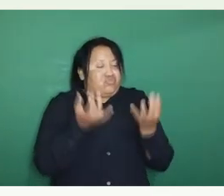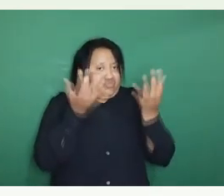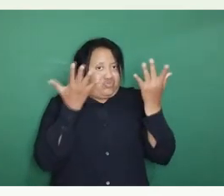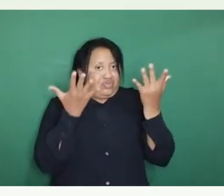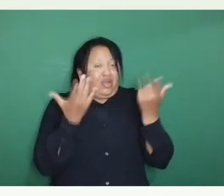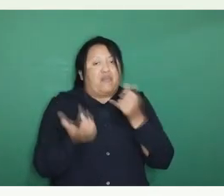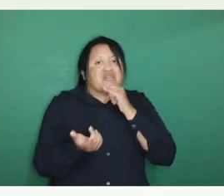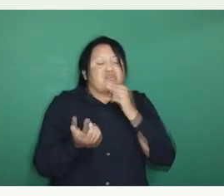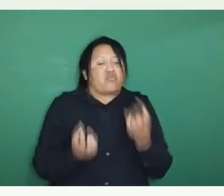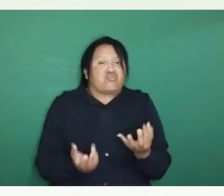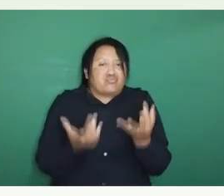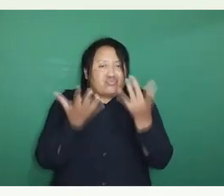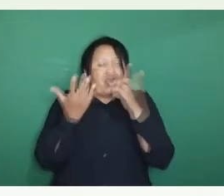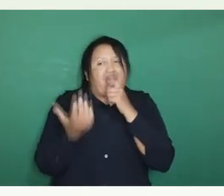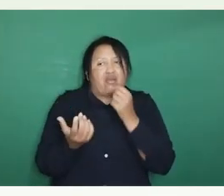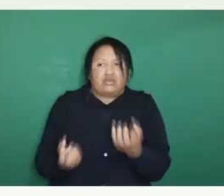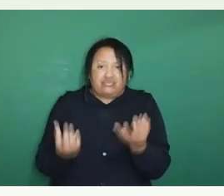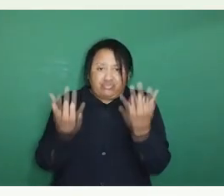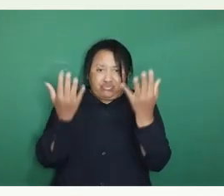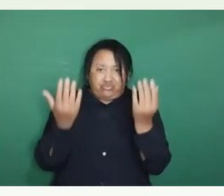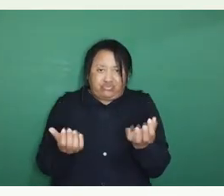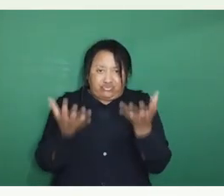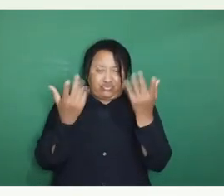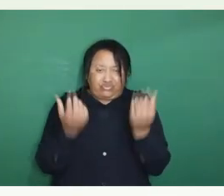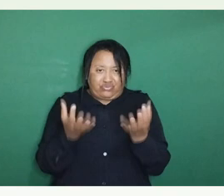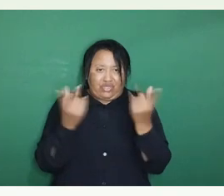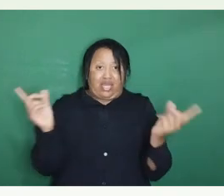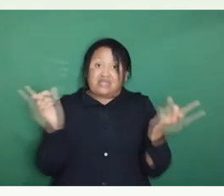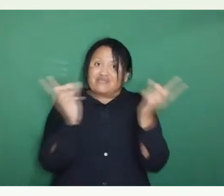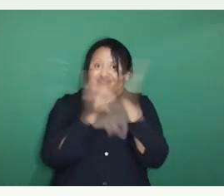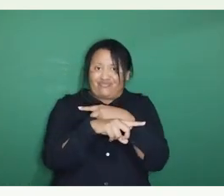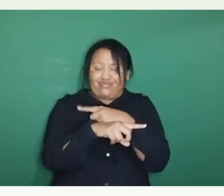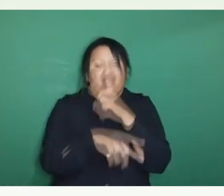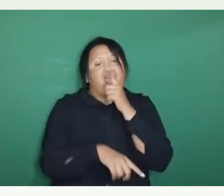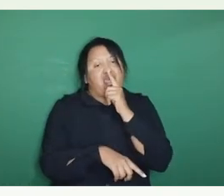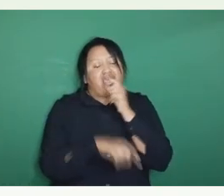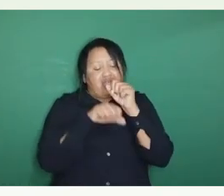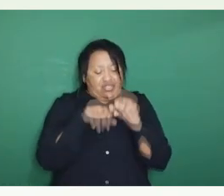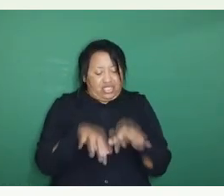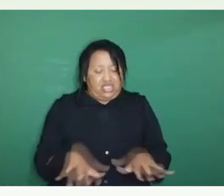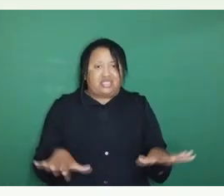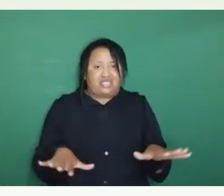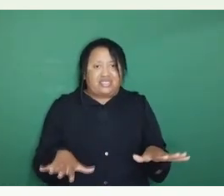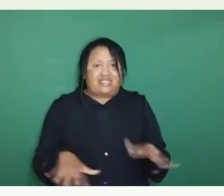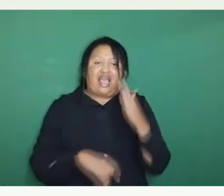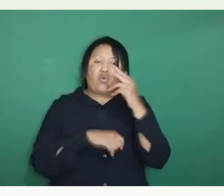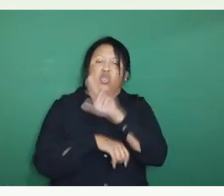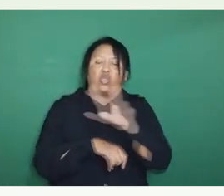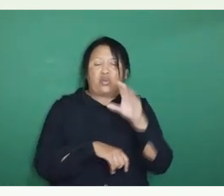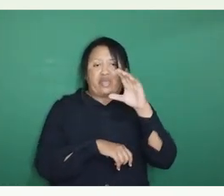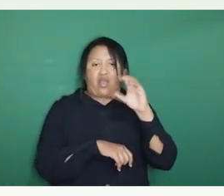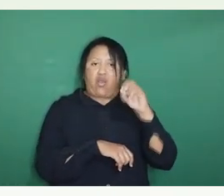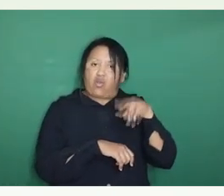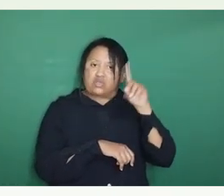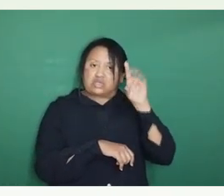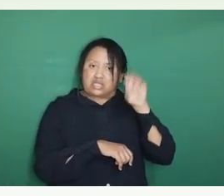um vapor por exemplo vapor d'água Tá certo e ele é convertido em líquido então eu